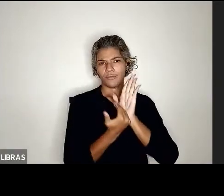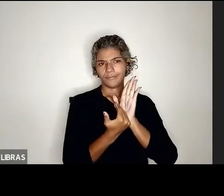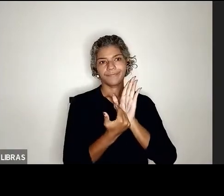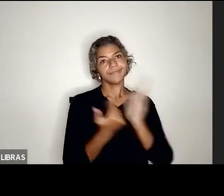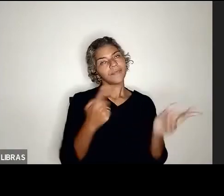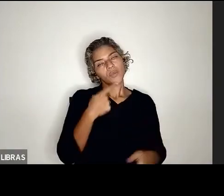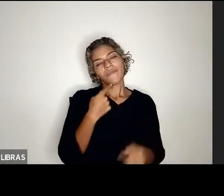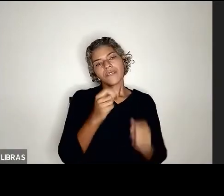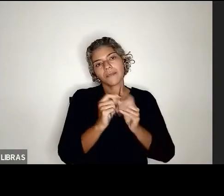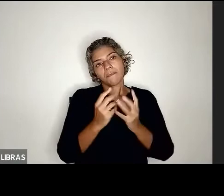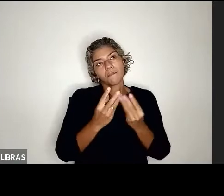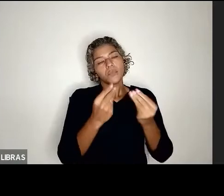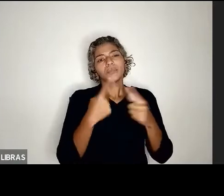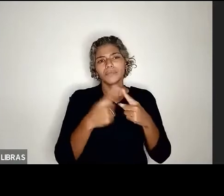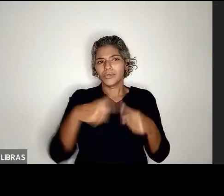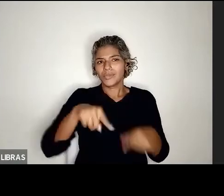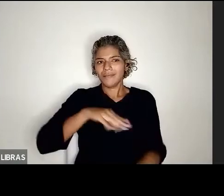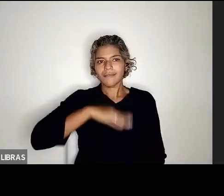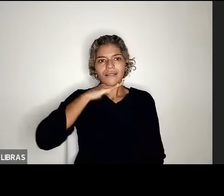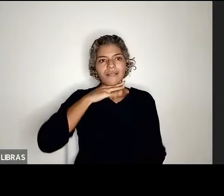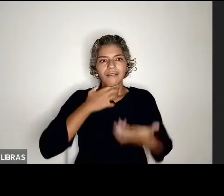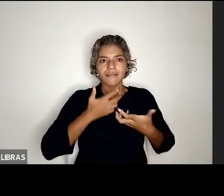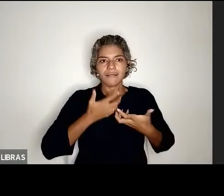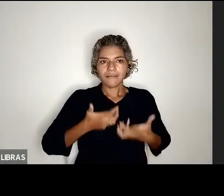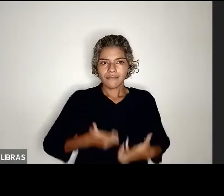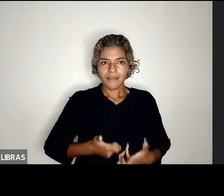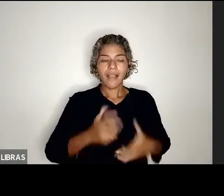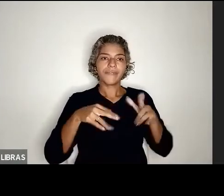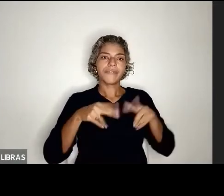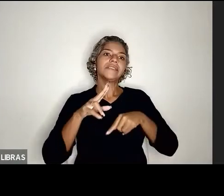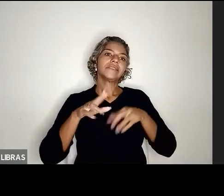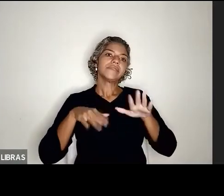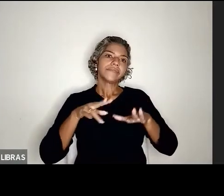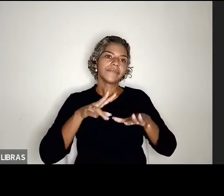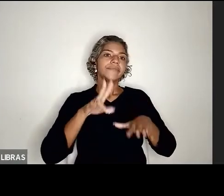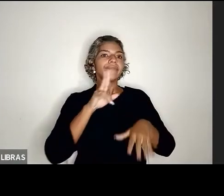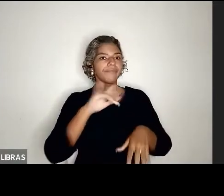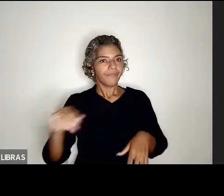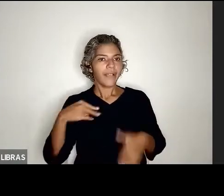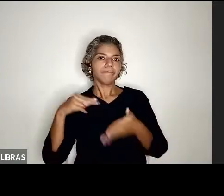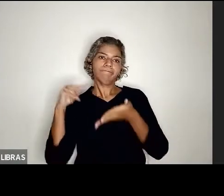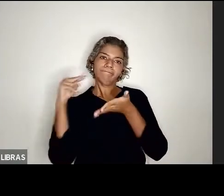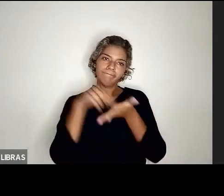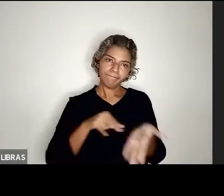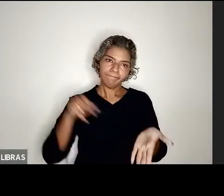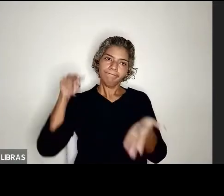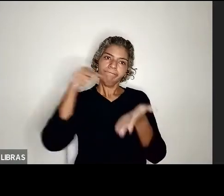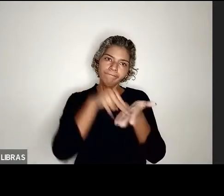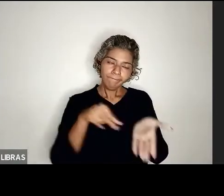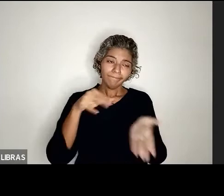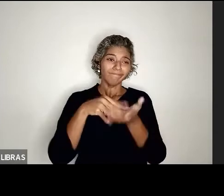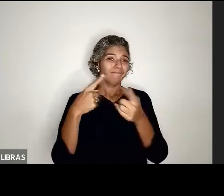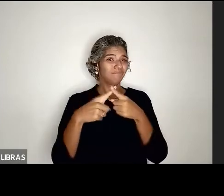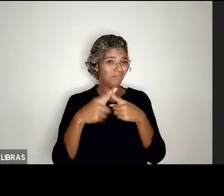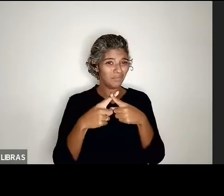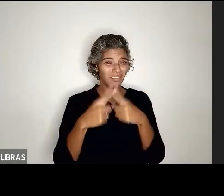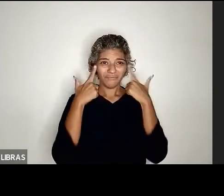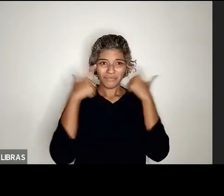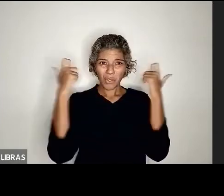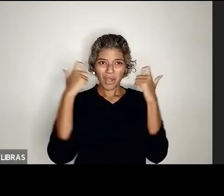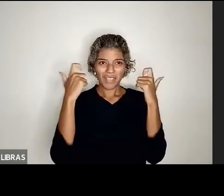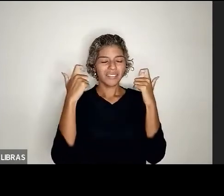muito esgotado, vamos ter que nos pronunciar muitas vezes, porque a violência vai ser ainda maior do que já temos